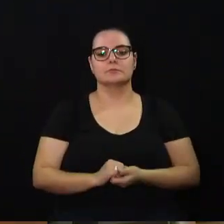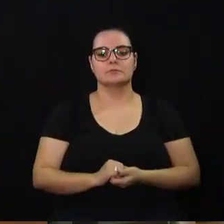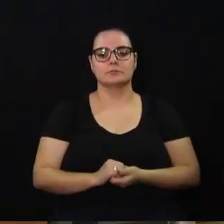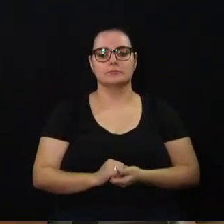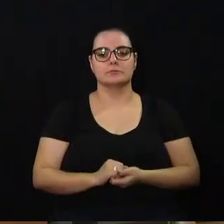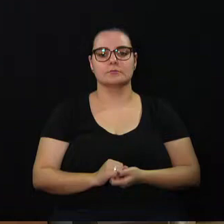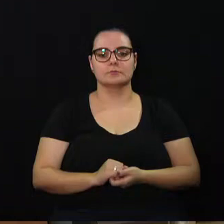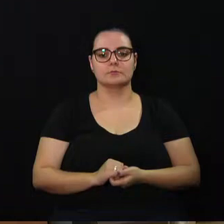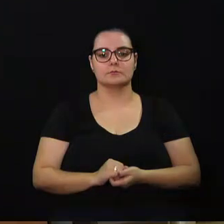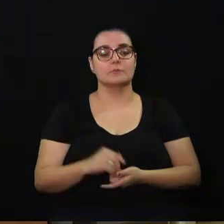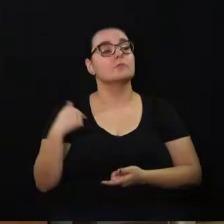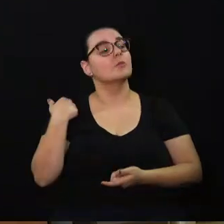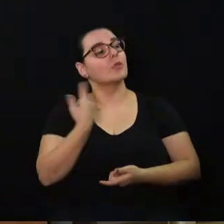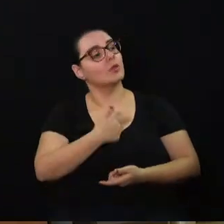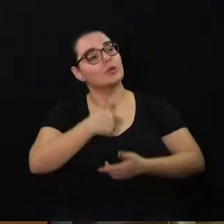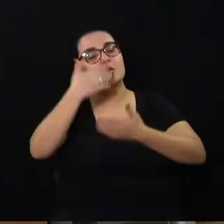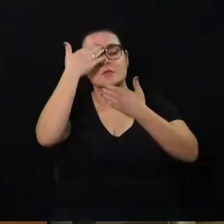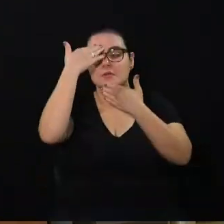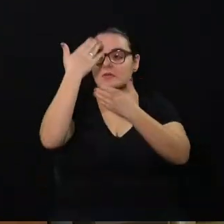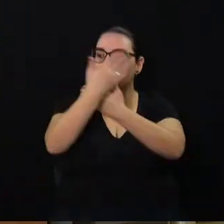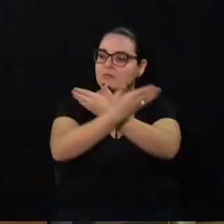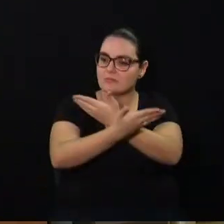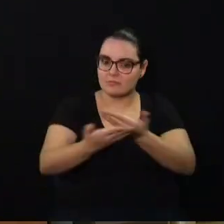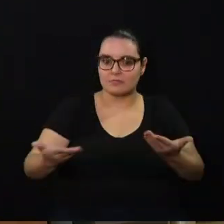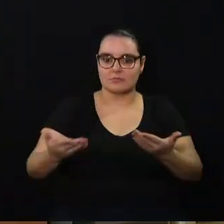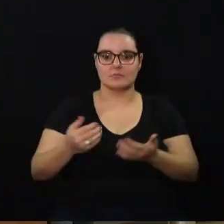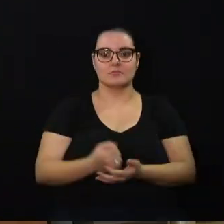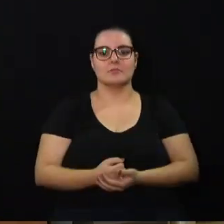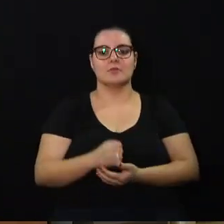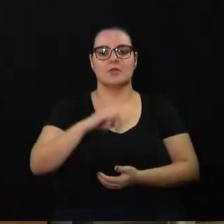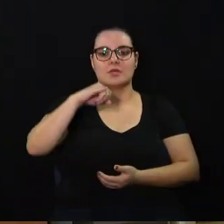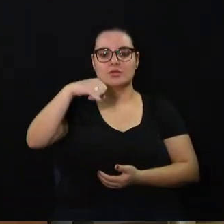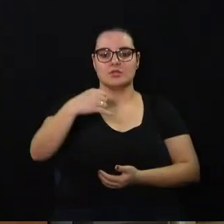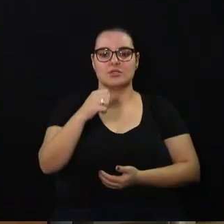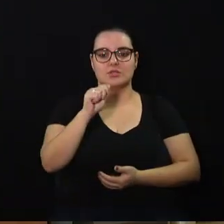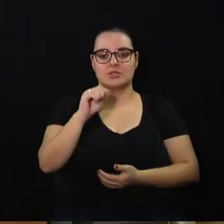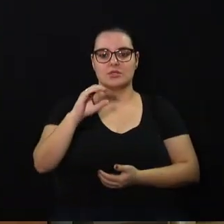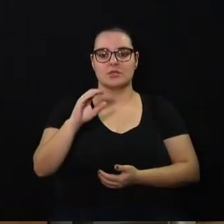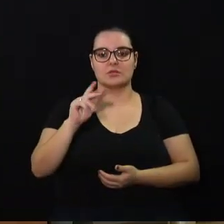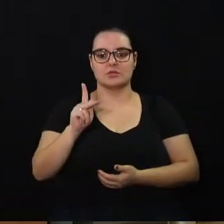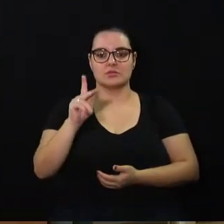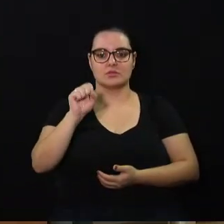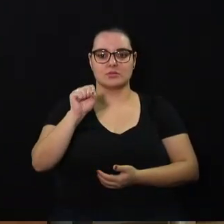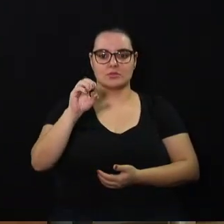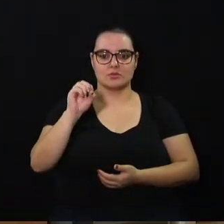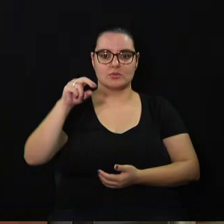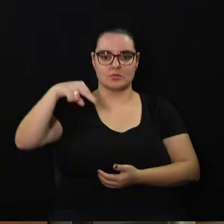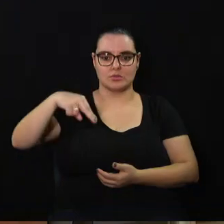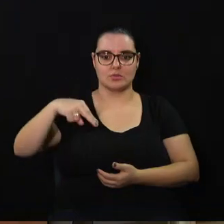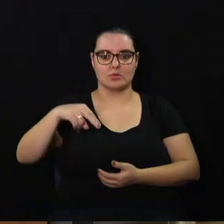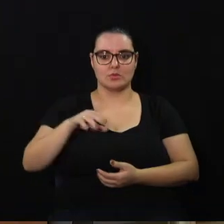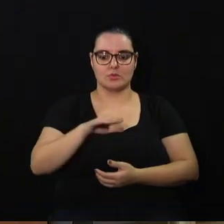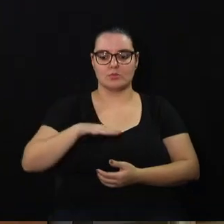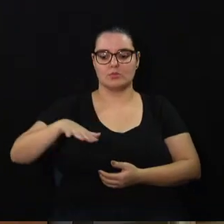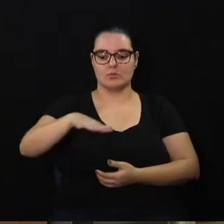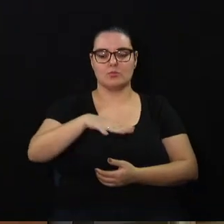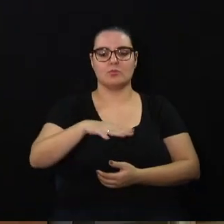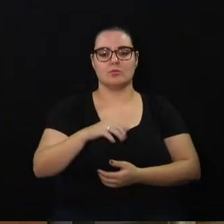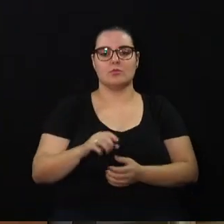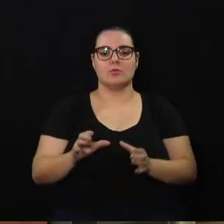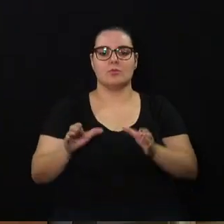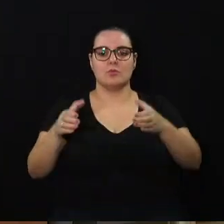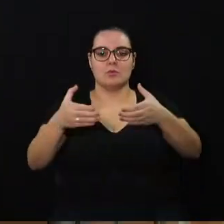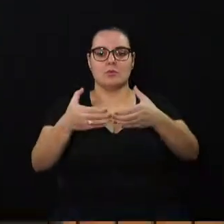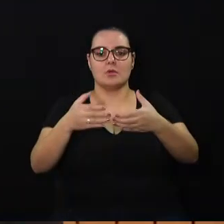nós agradecemos a presença do jackson toma representando aqui o gabinete do vereador antônio flores